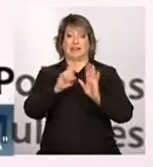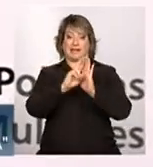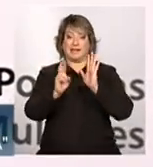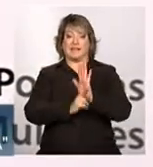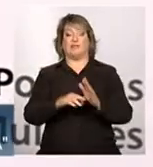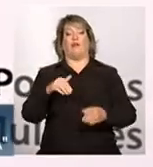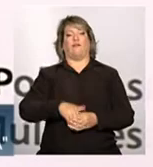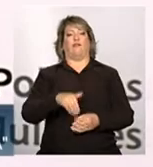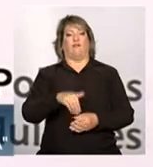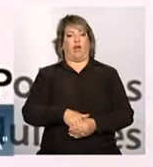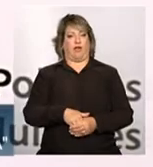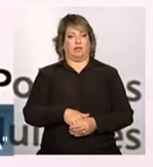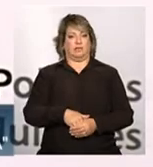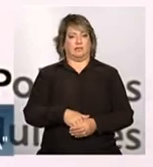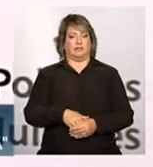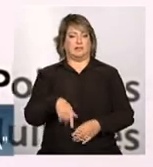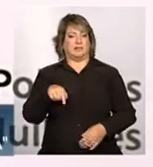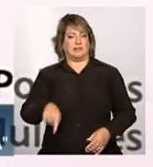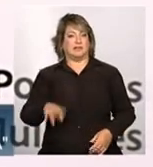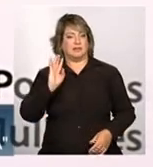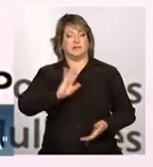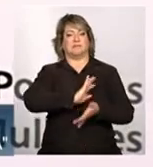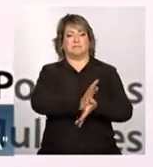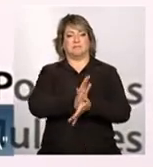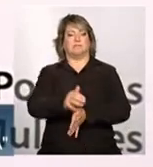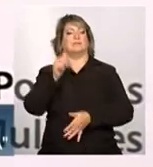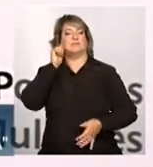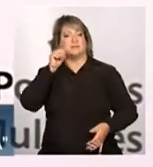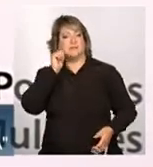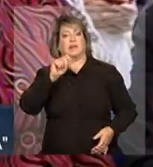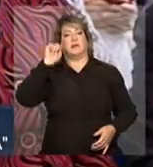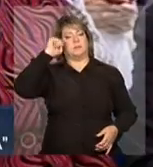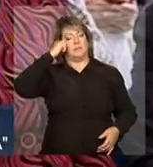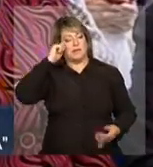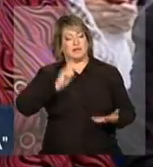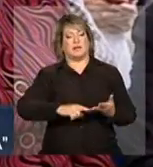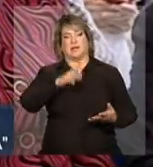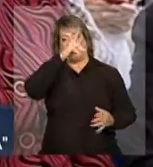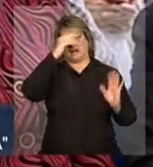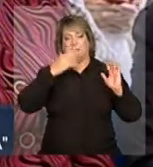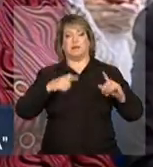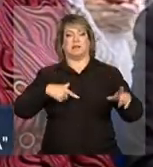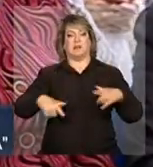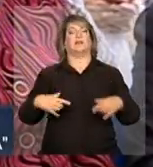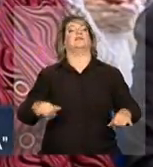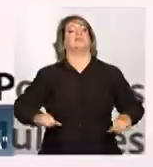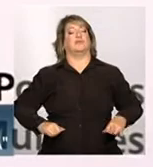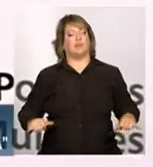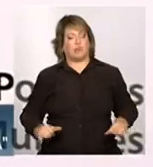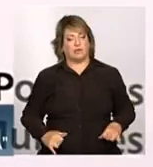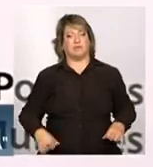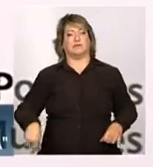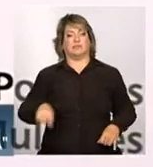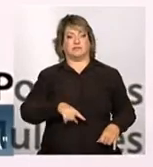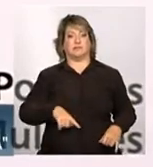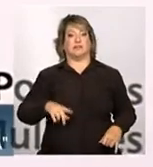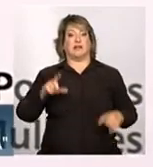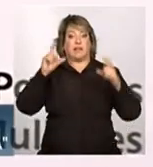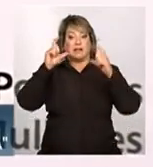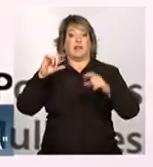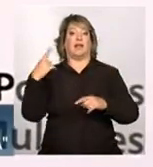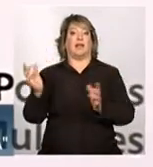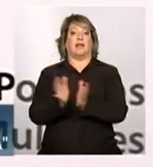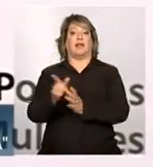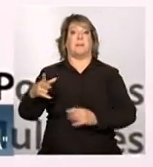eleições. O sistema eleitoral ele é excludente das mulheres, de negros, de indígenas, da classe trabalhadora. favorece os interesses privados, que é o que tem